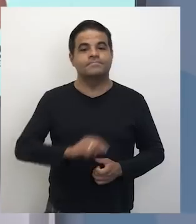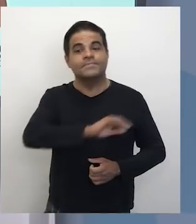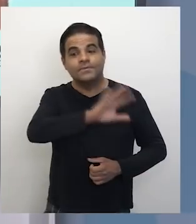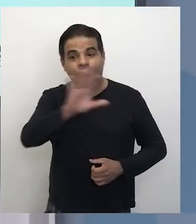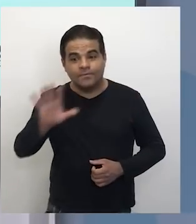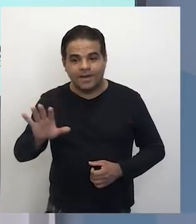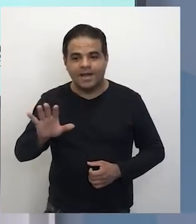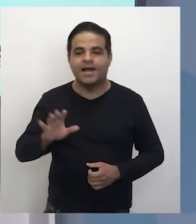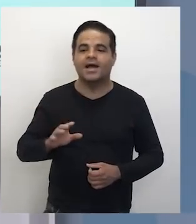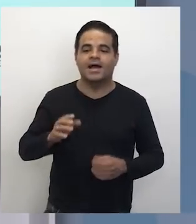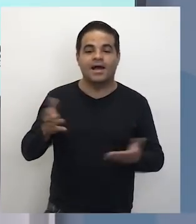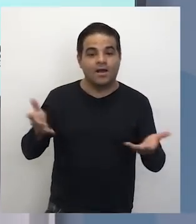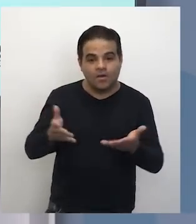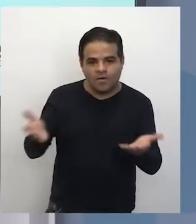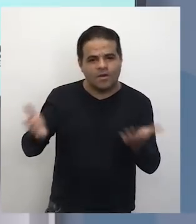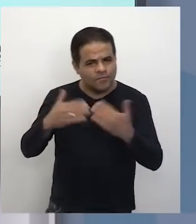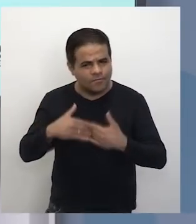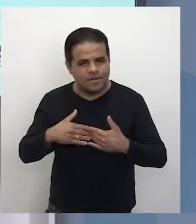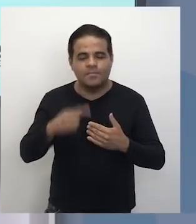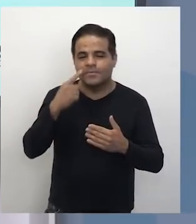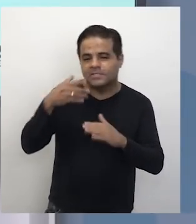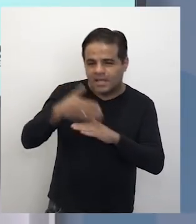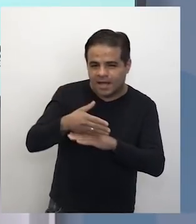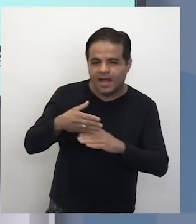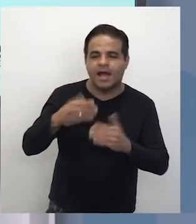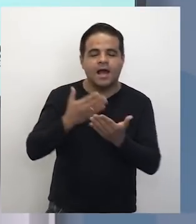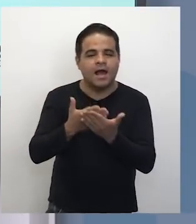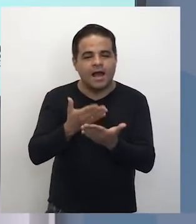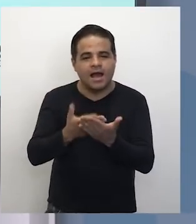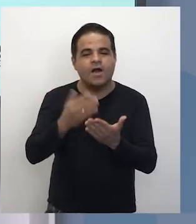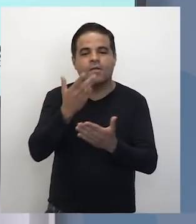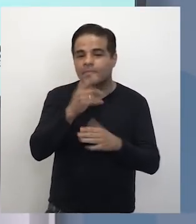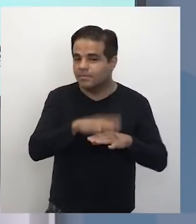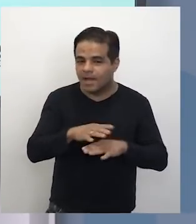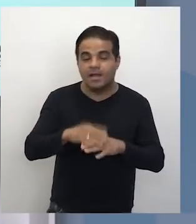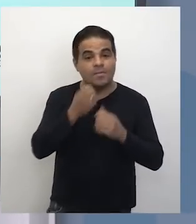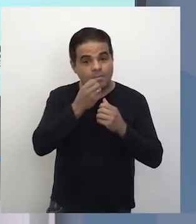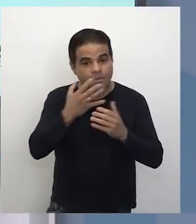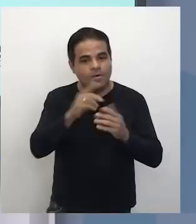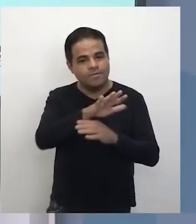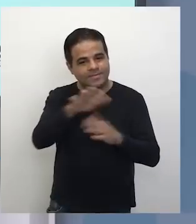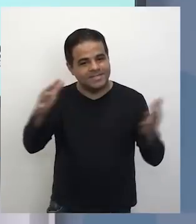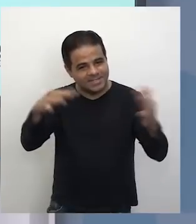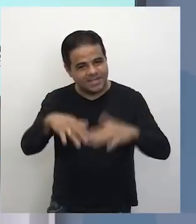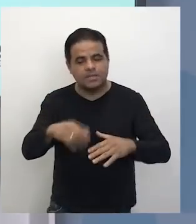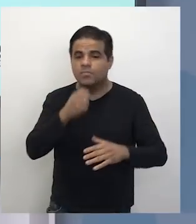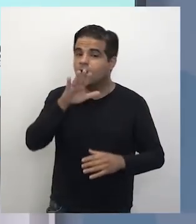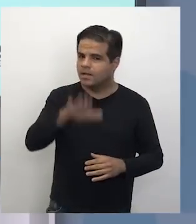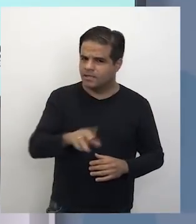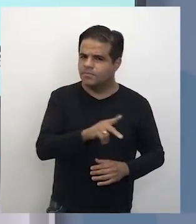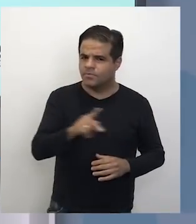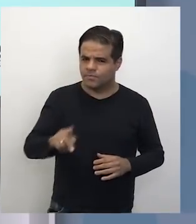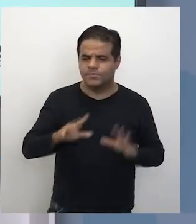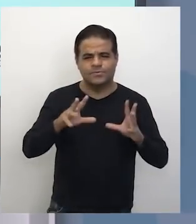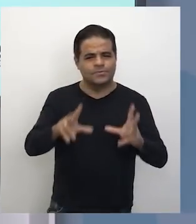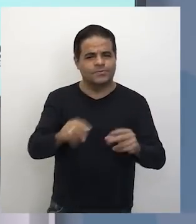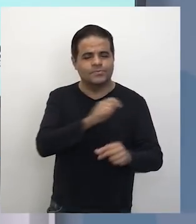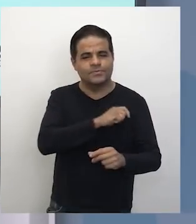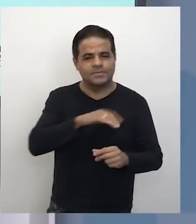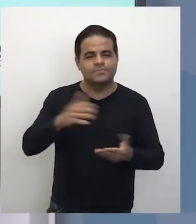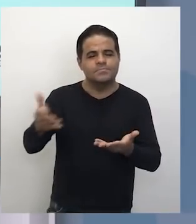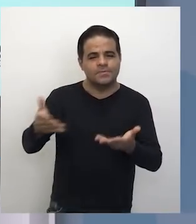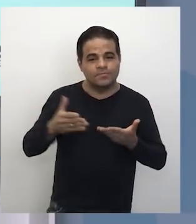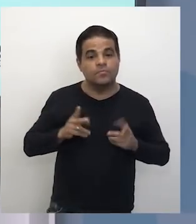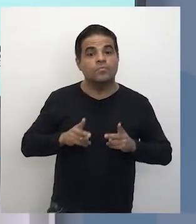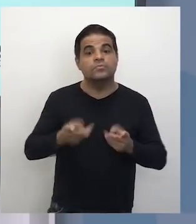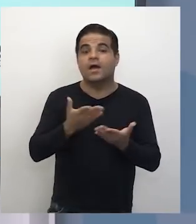Oi, gente, vamos lá, vamos chegar aqui na nossa aula de matemática. Que bom que vocês estão aqui. Boa tarde, professores, sejam bem-vindos. Vamos continuar com a